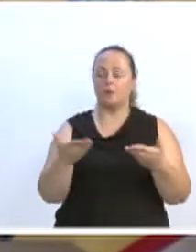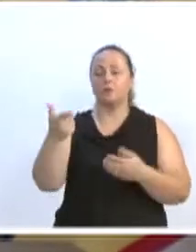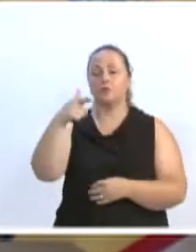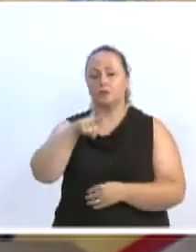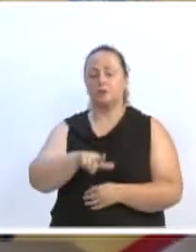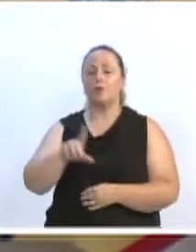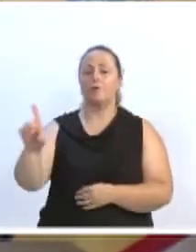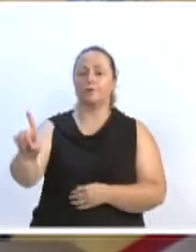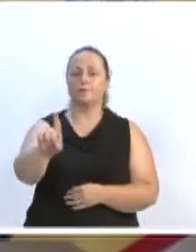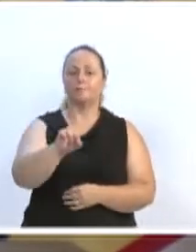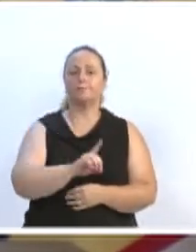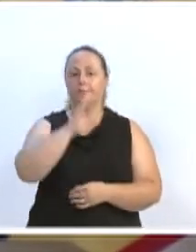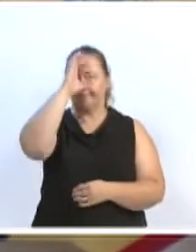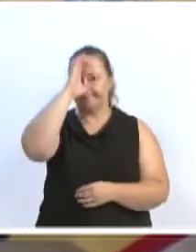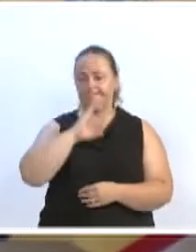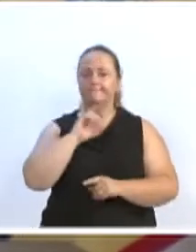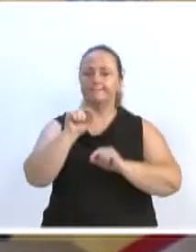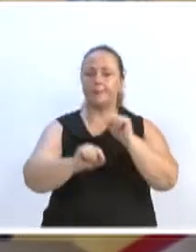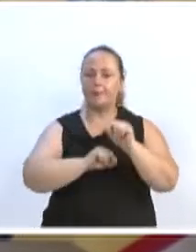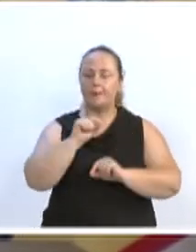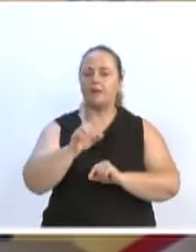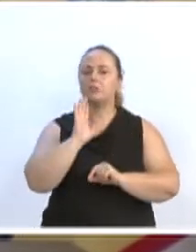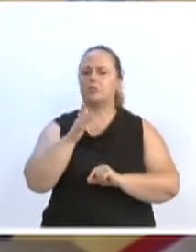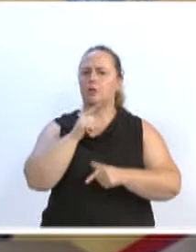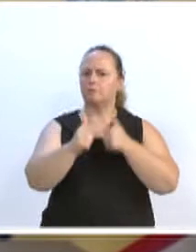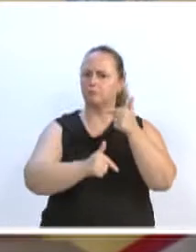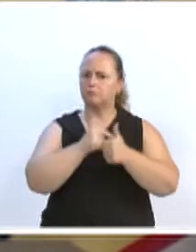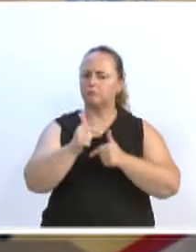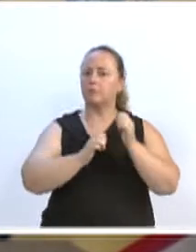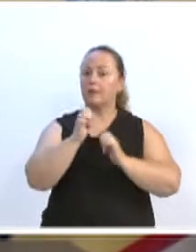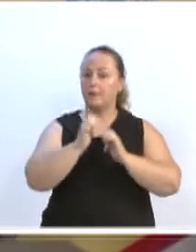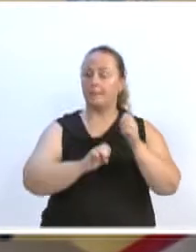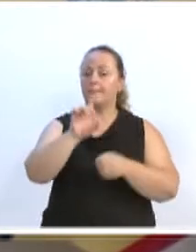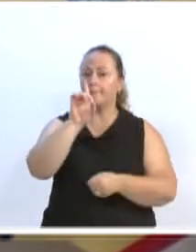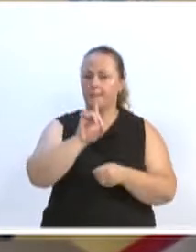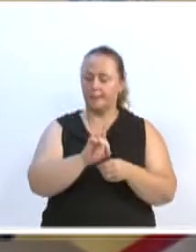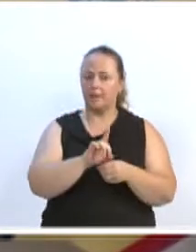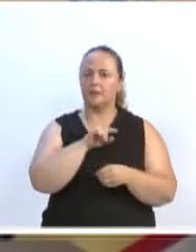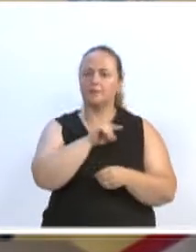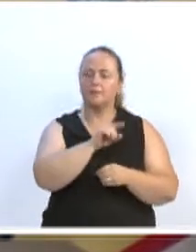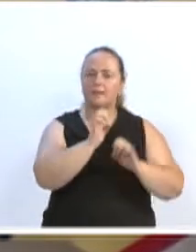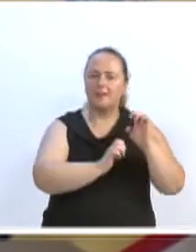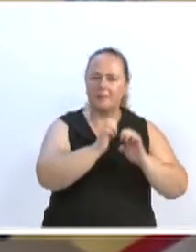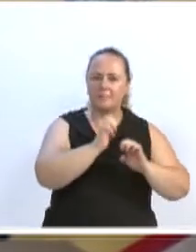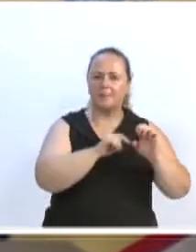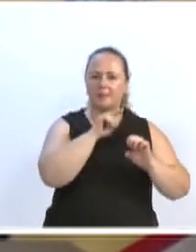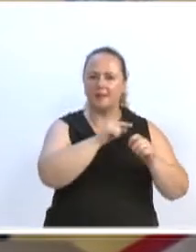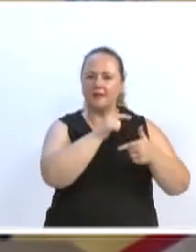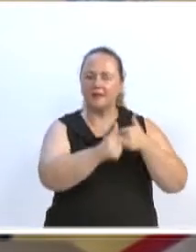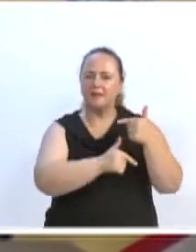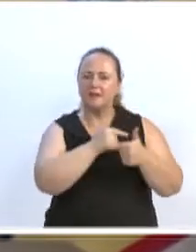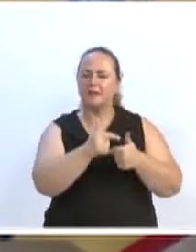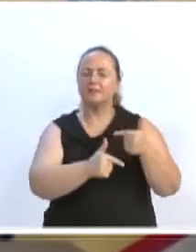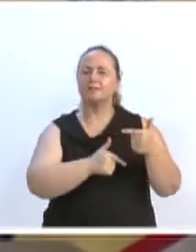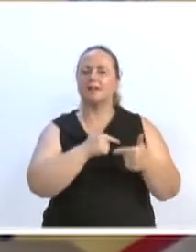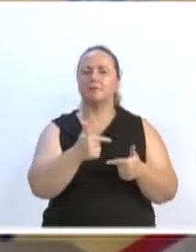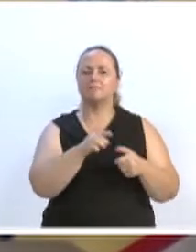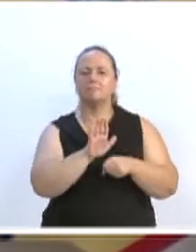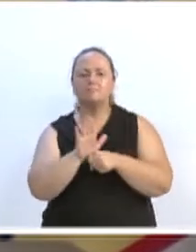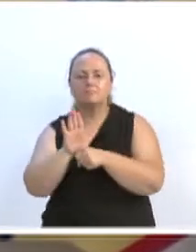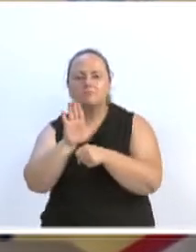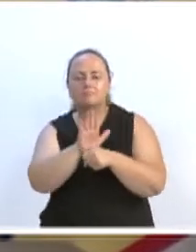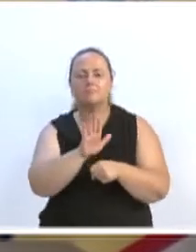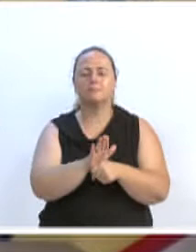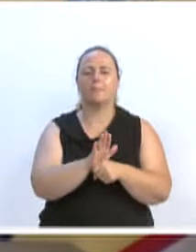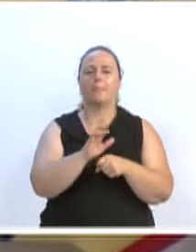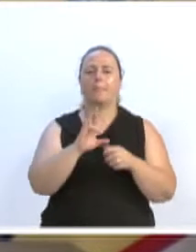que empresários na cidade é mais dez anos a empresa dele presta serviço em 2001 para joelho pra